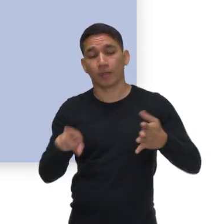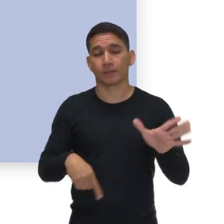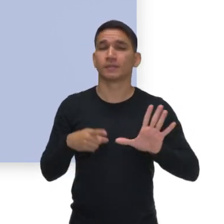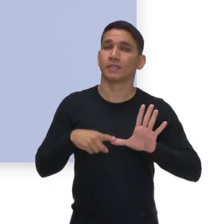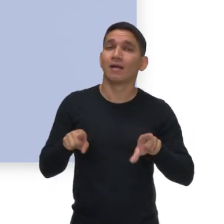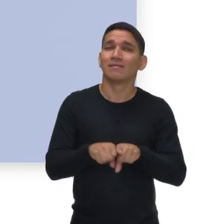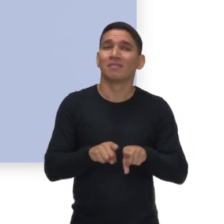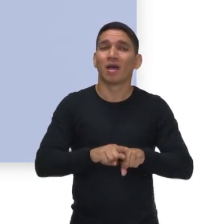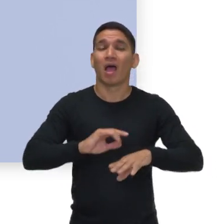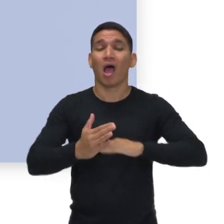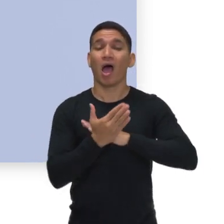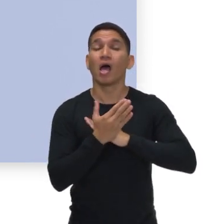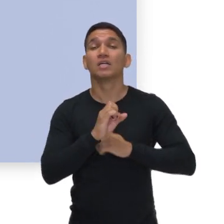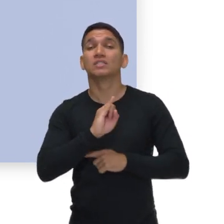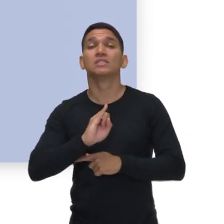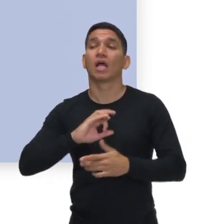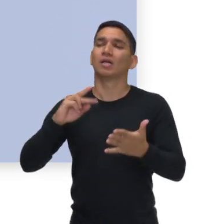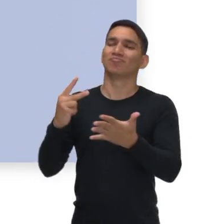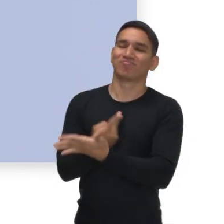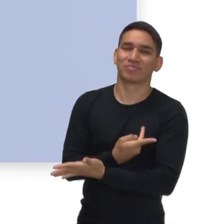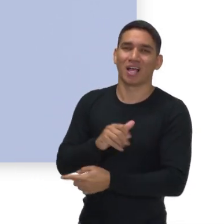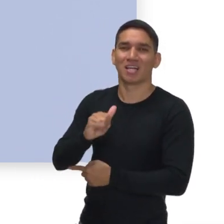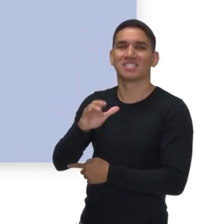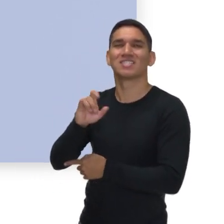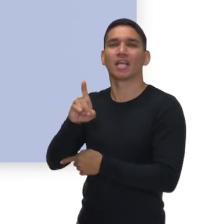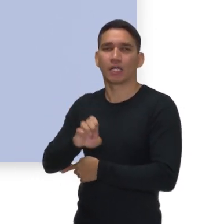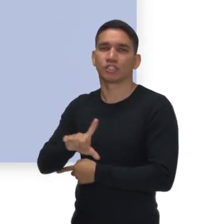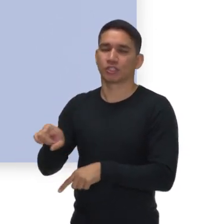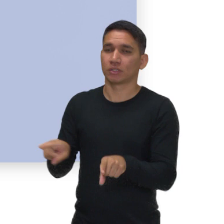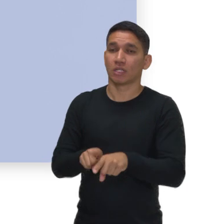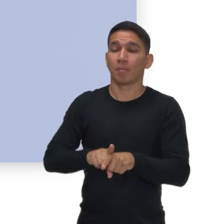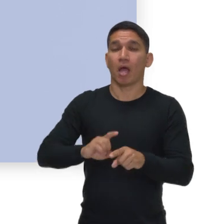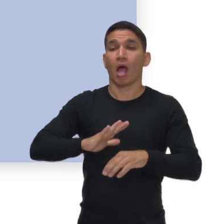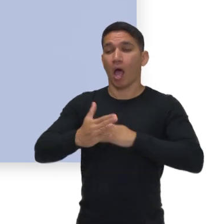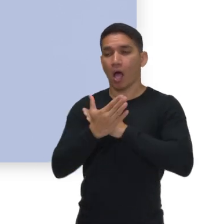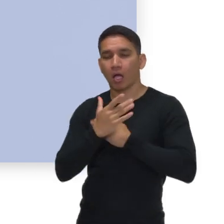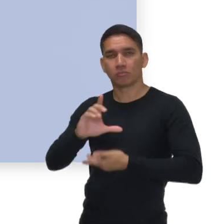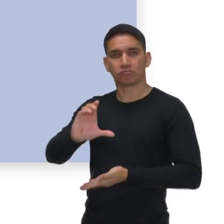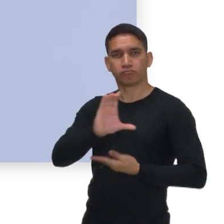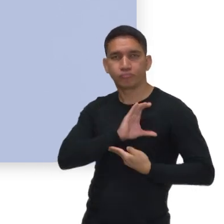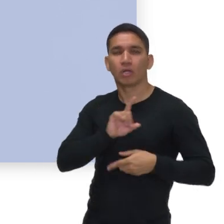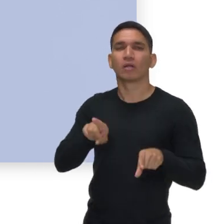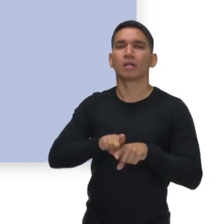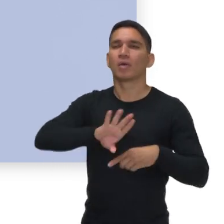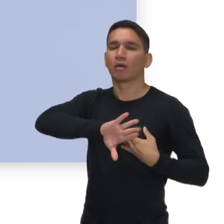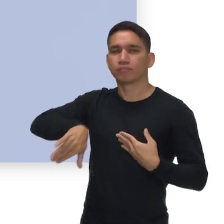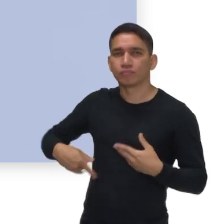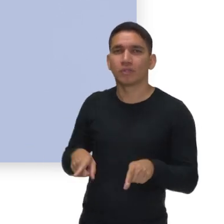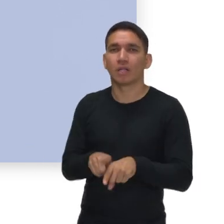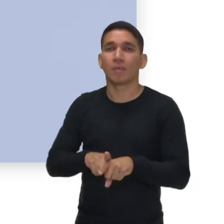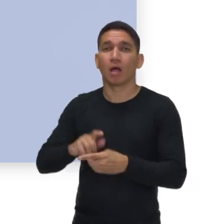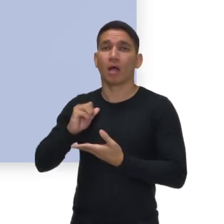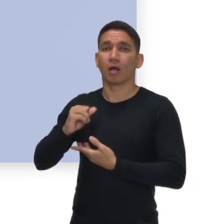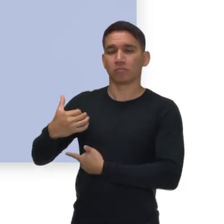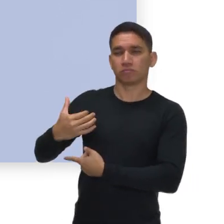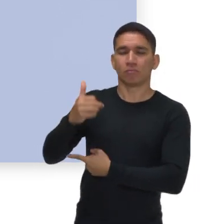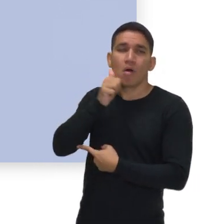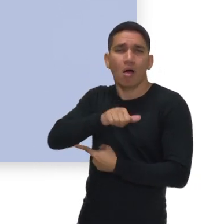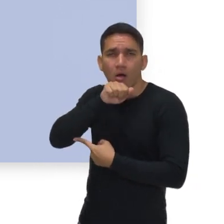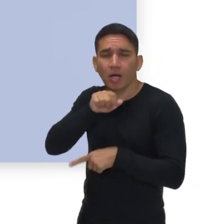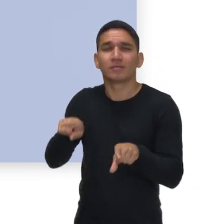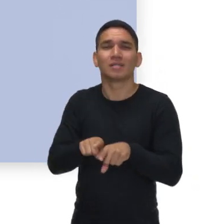auxílio-doença, auxílio-acidente, auxílio-reclusão, salário-maternidade, salário-família